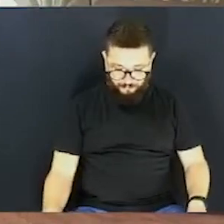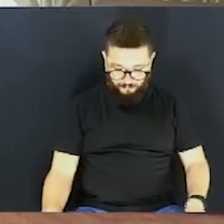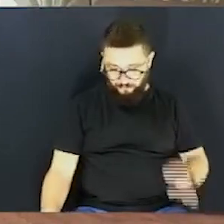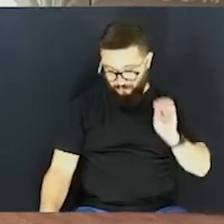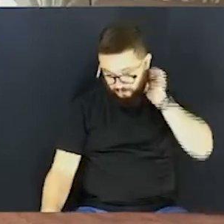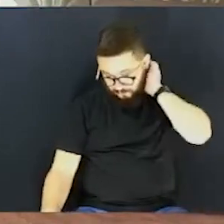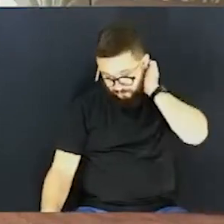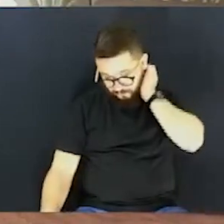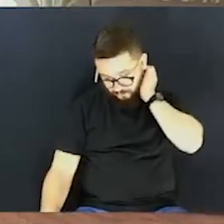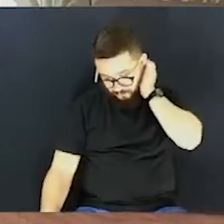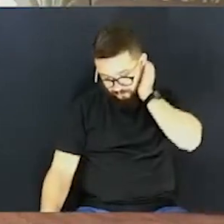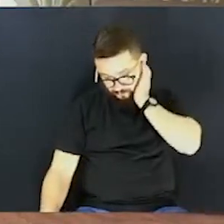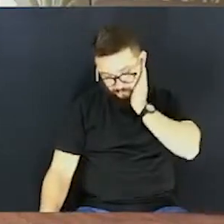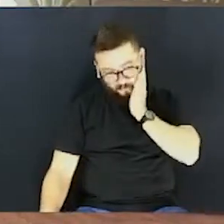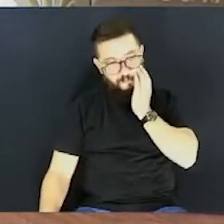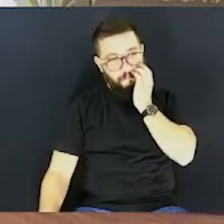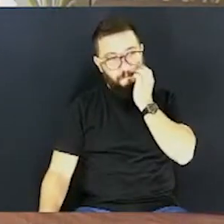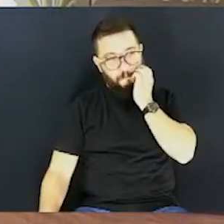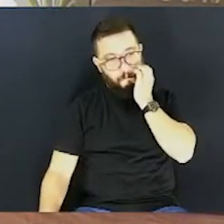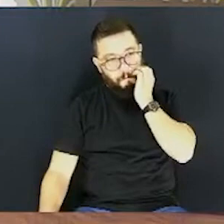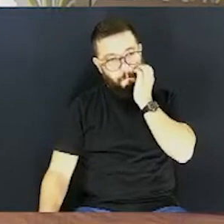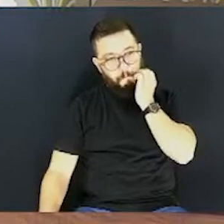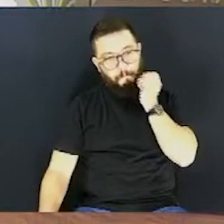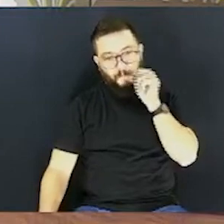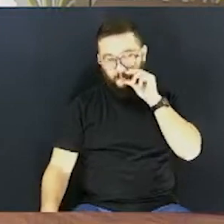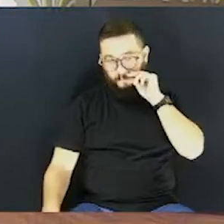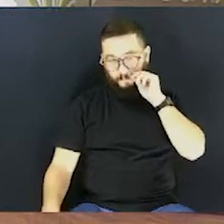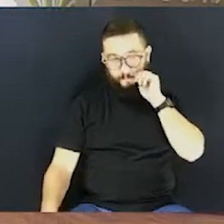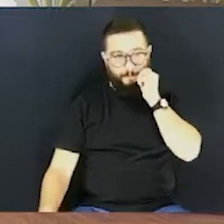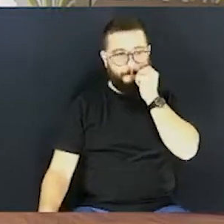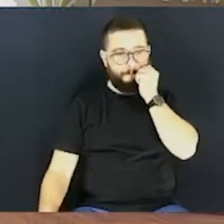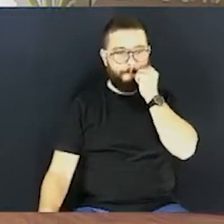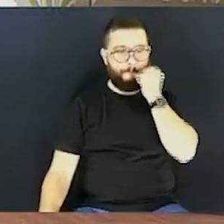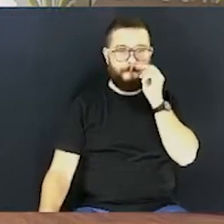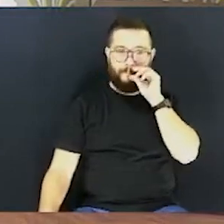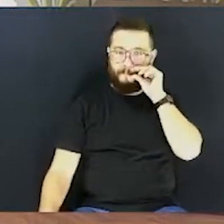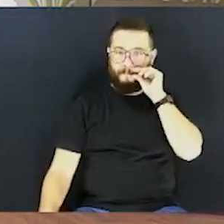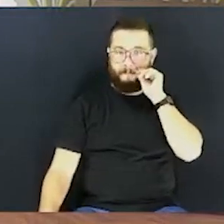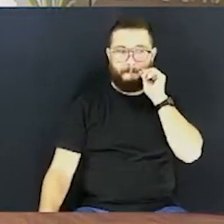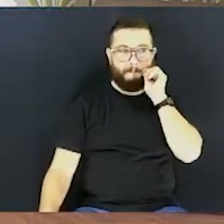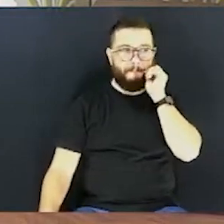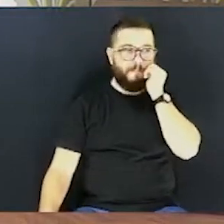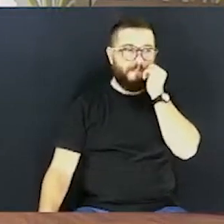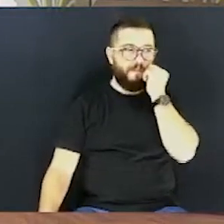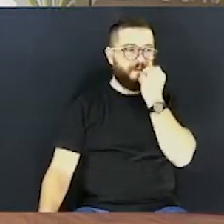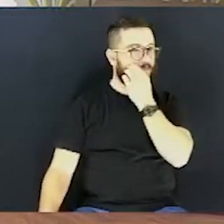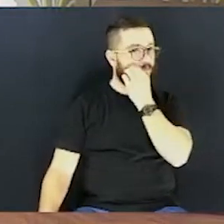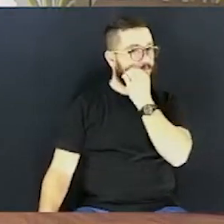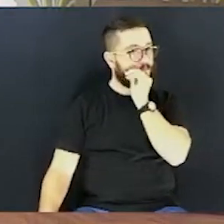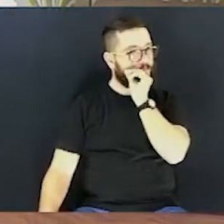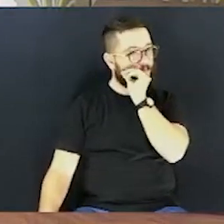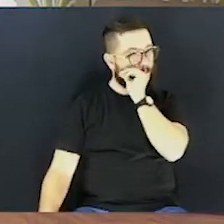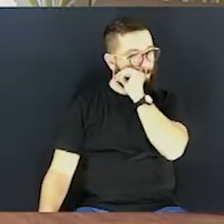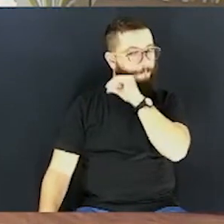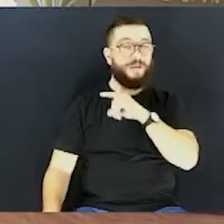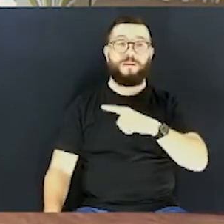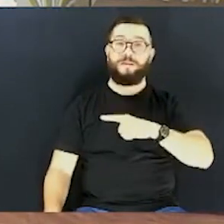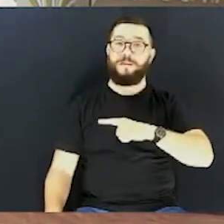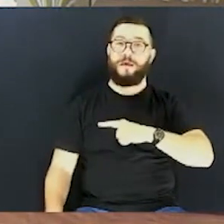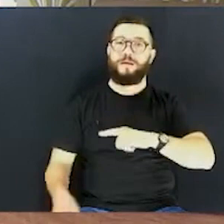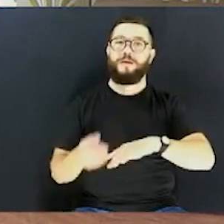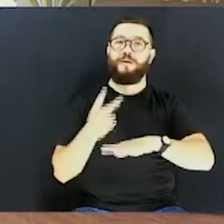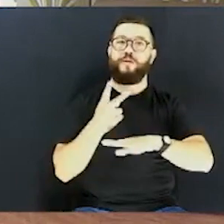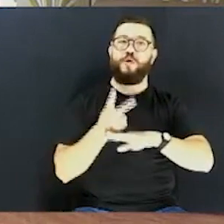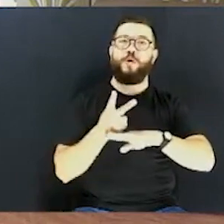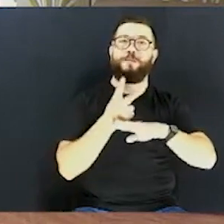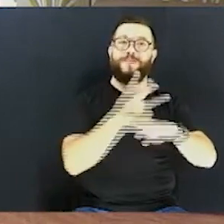1, não recentemente, aliás, o prêmio Nobel da Economia saiu hoje, né, de uma norte-americana, né,